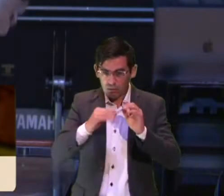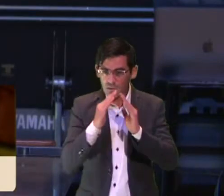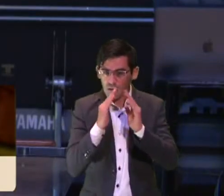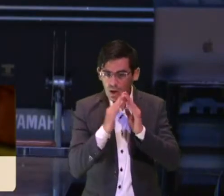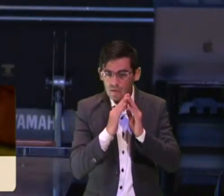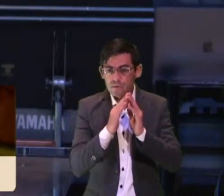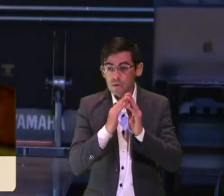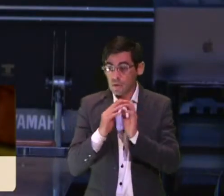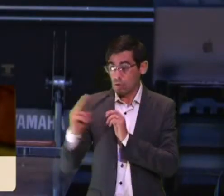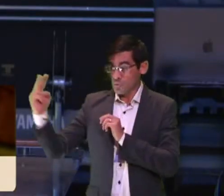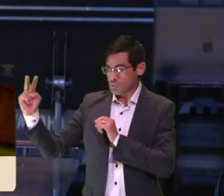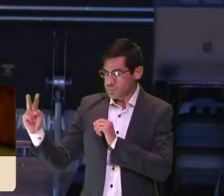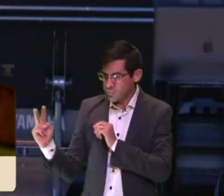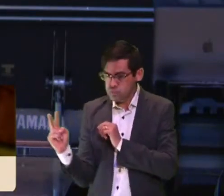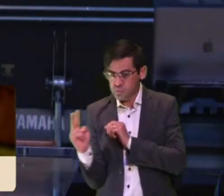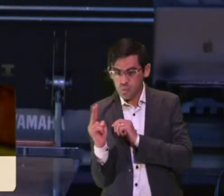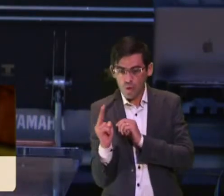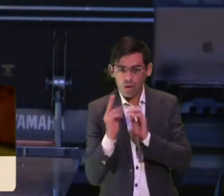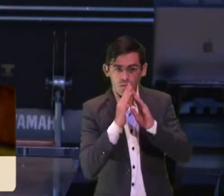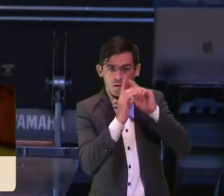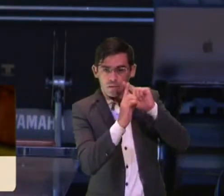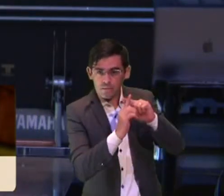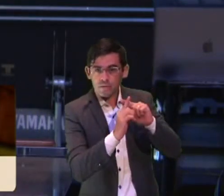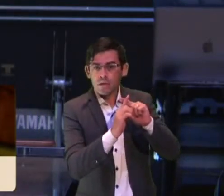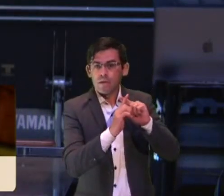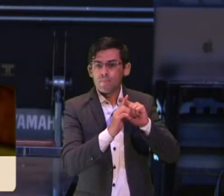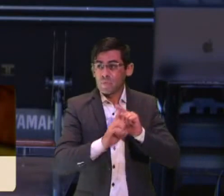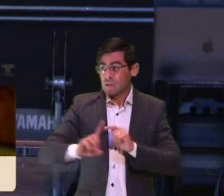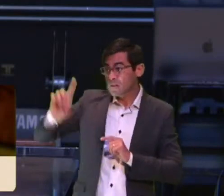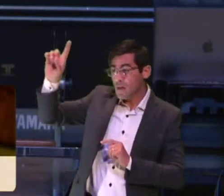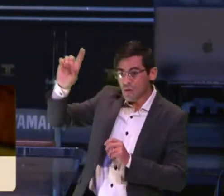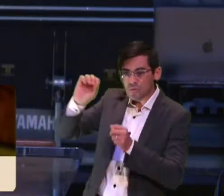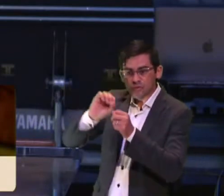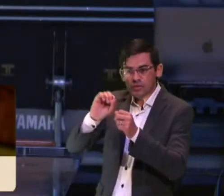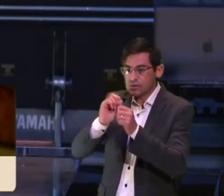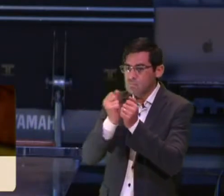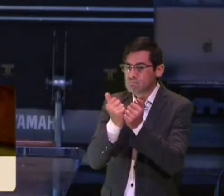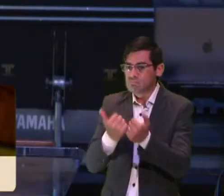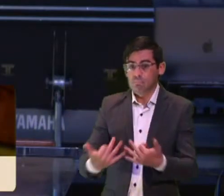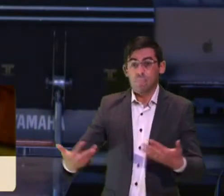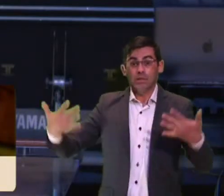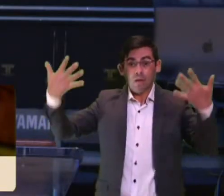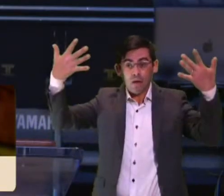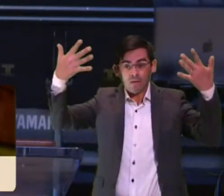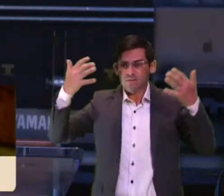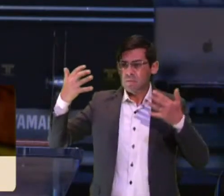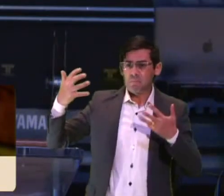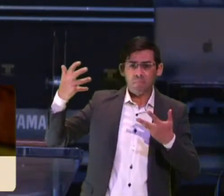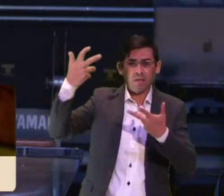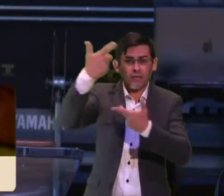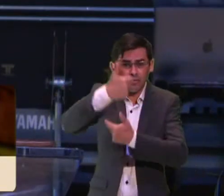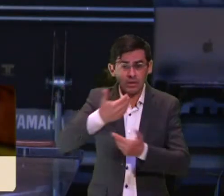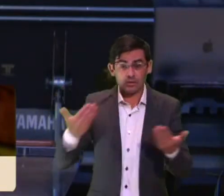E eles voltam os dois para a igreja, ele falando: Deus está fazendo sinais, maravilhas nos